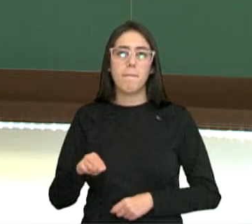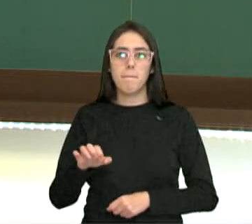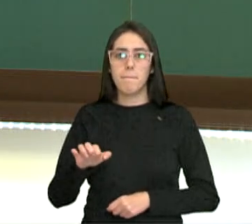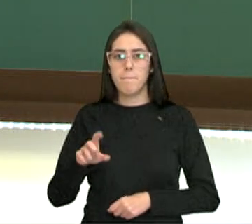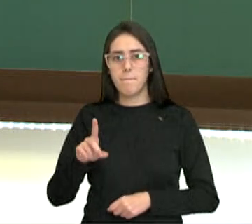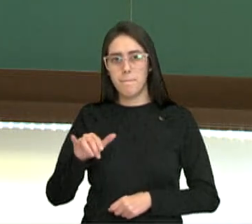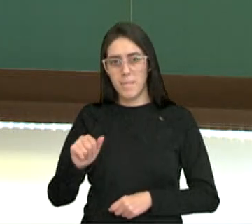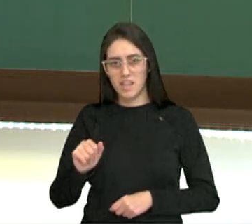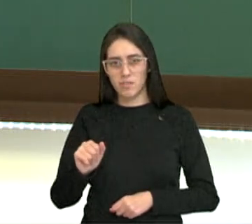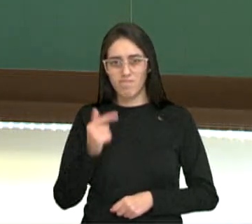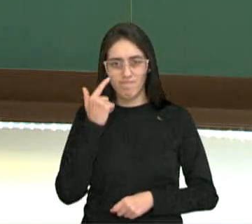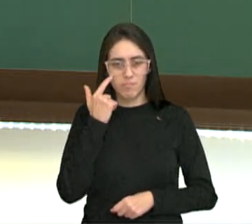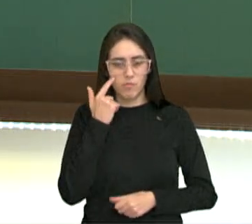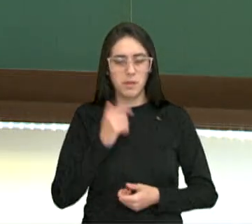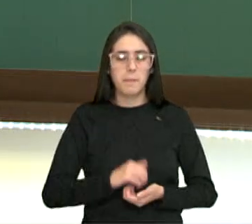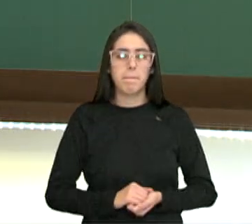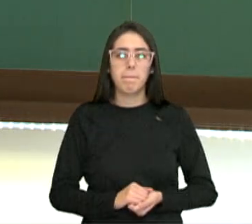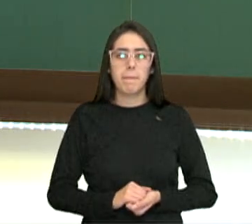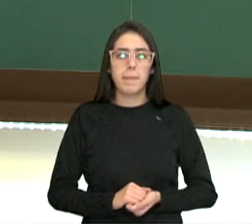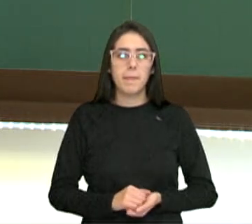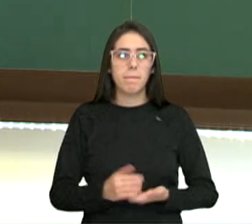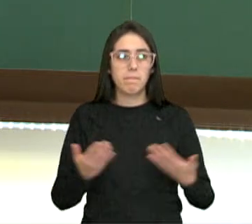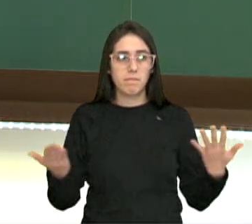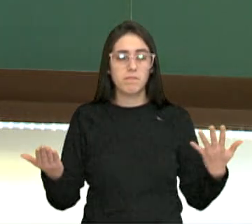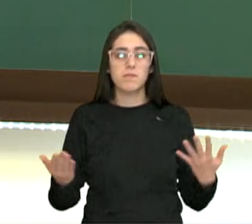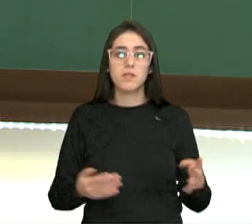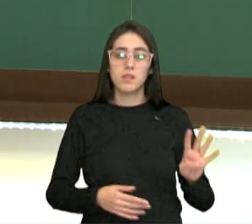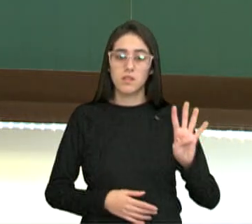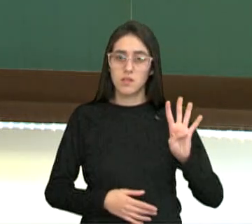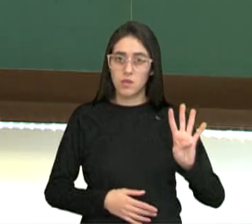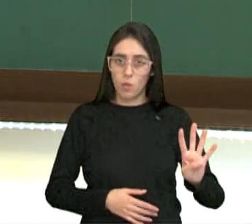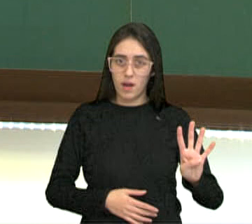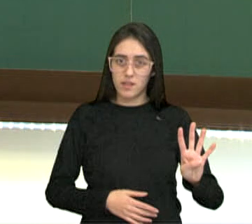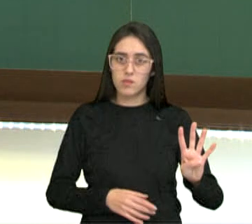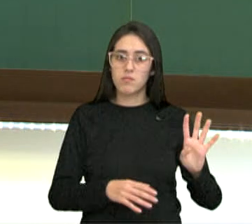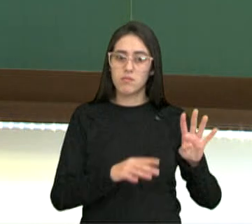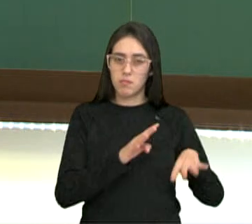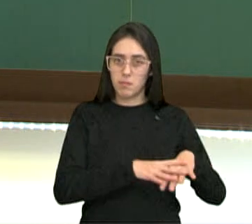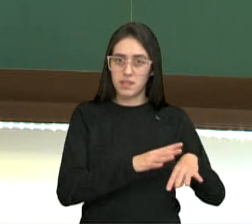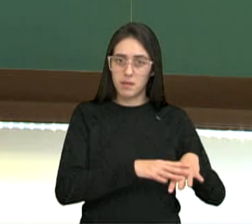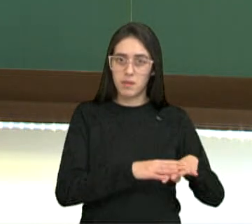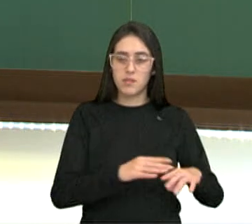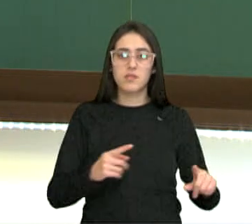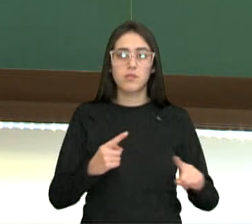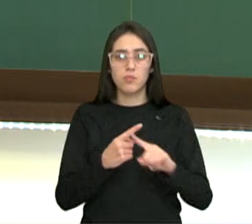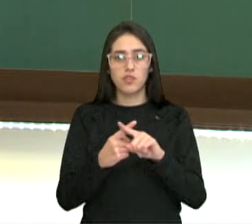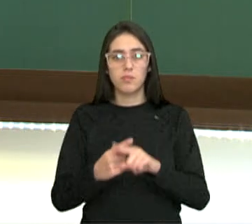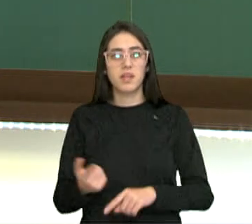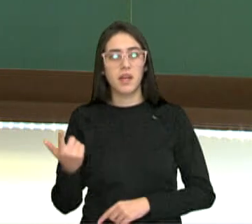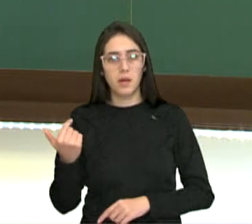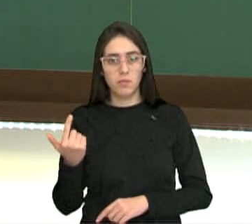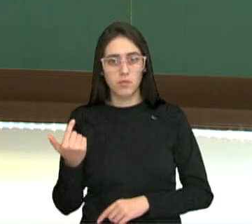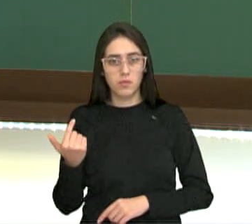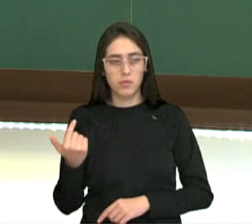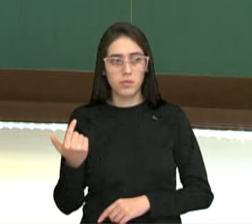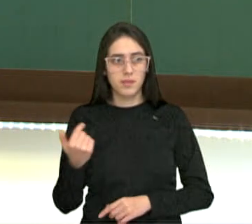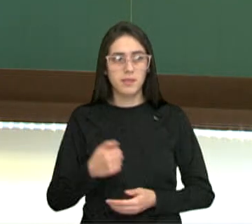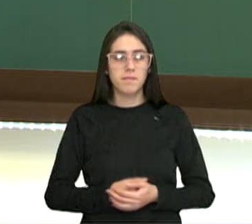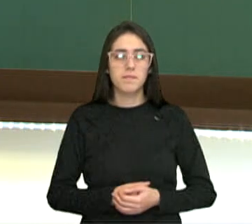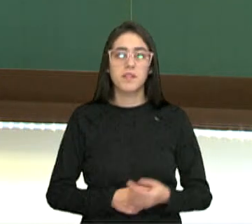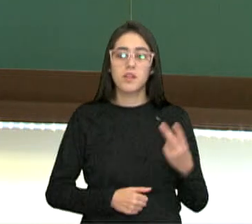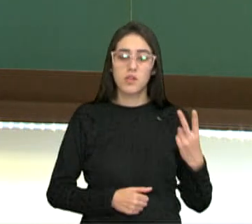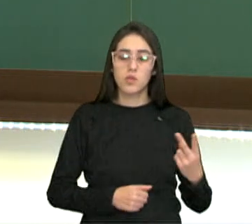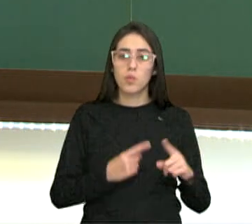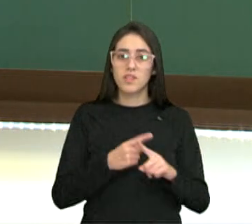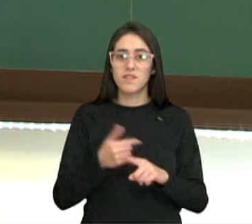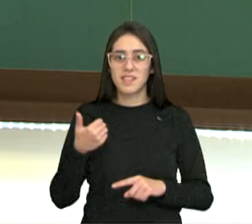aritmética ponderada? Veja, eu peguei 4, que é o peso de matemática, multipliquei por 12, mais 2 vezes 10,